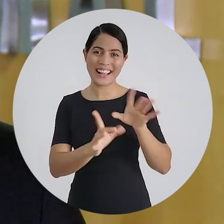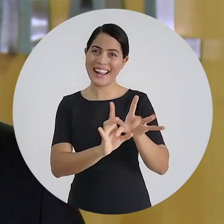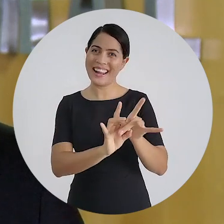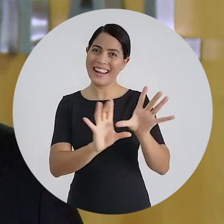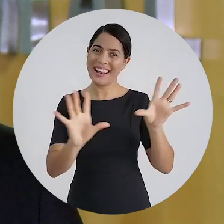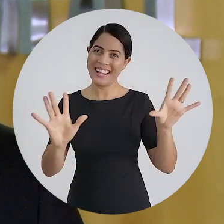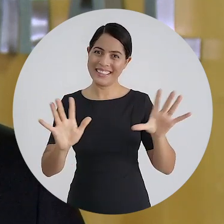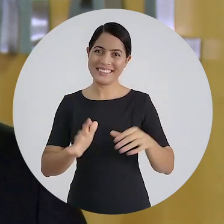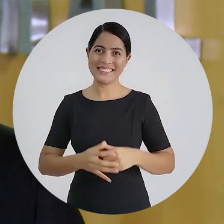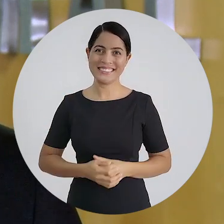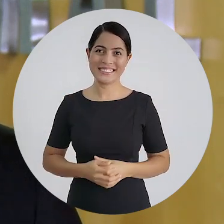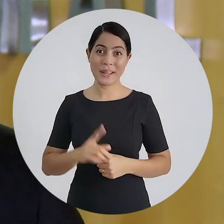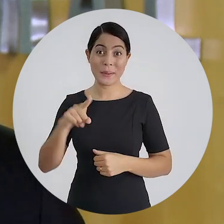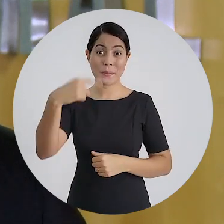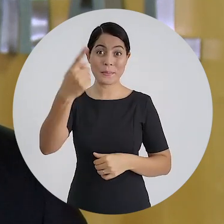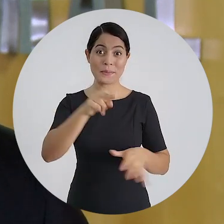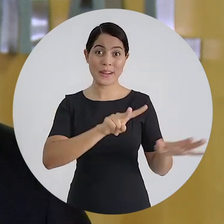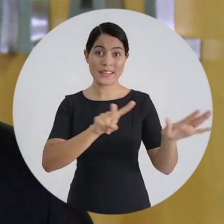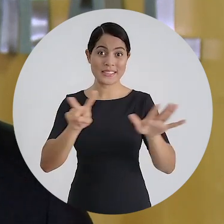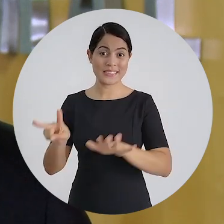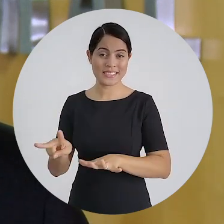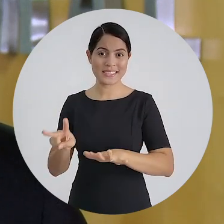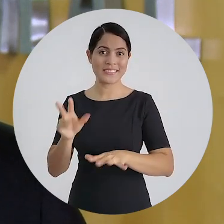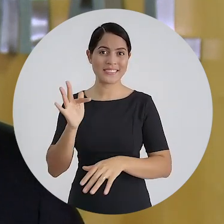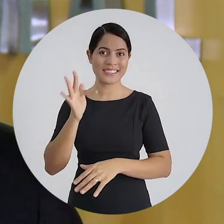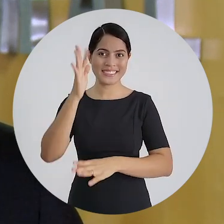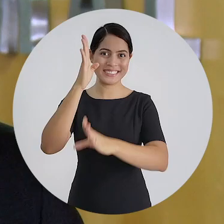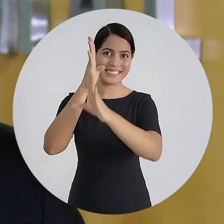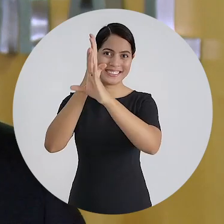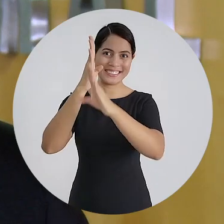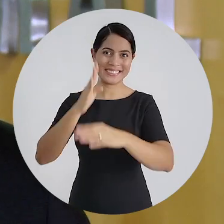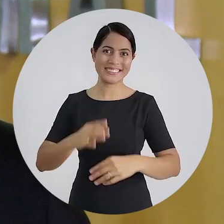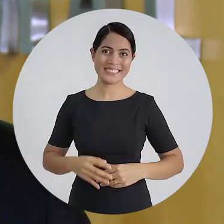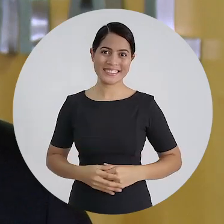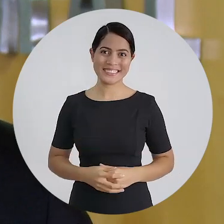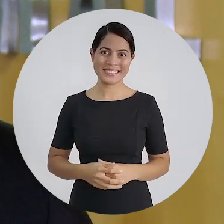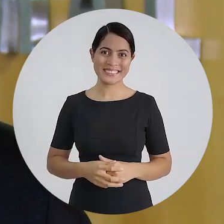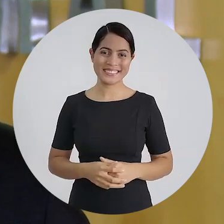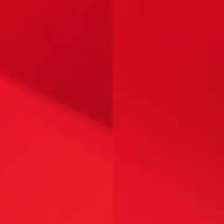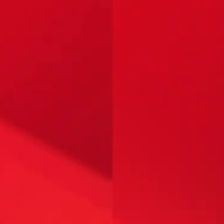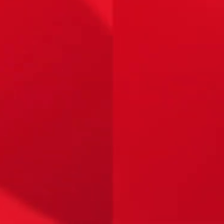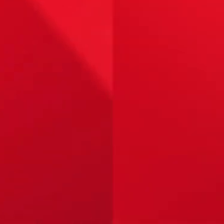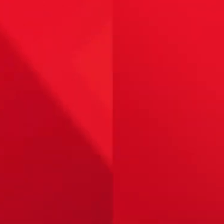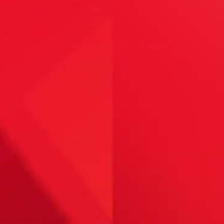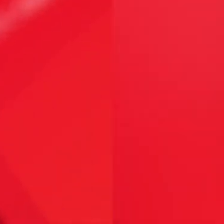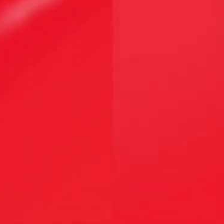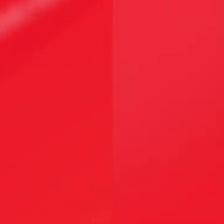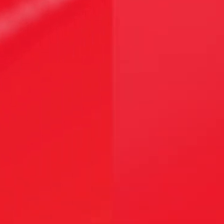deixe de seguir a gente nas redes sociais. Nos vemos na próxima semana. Até lá!